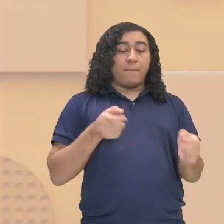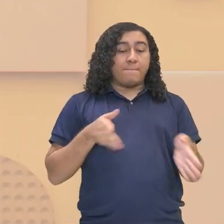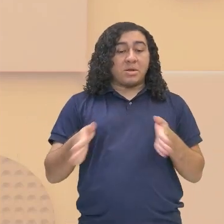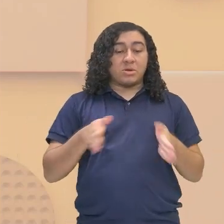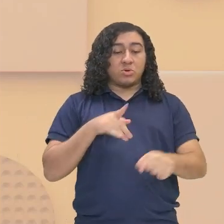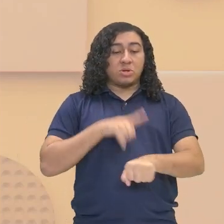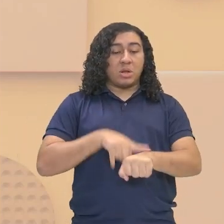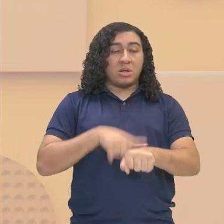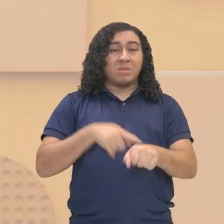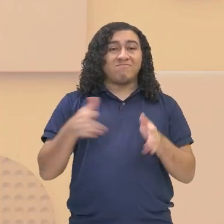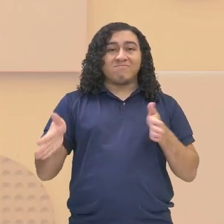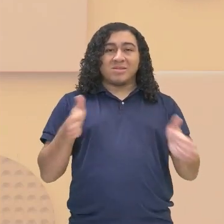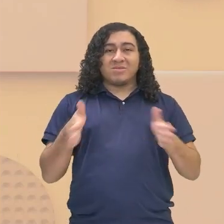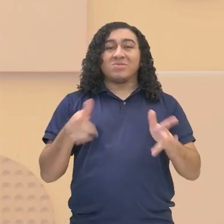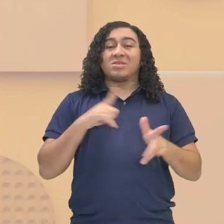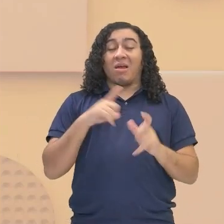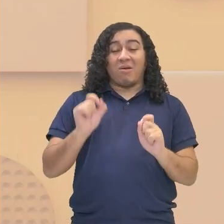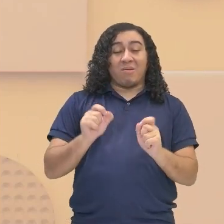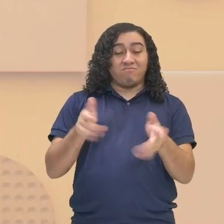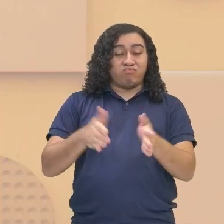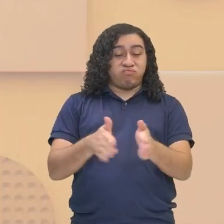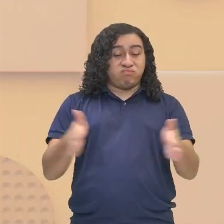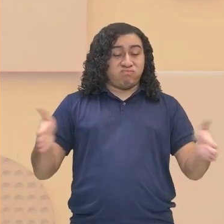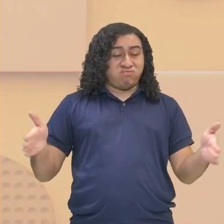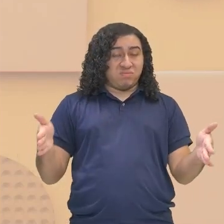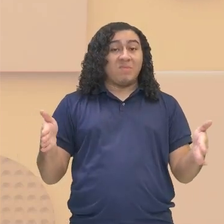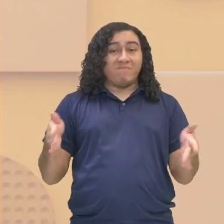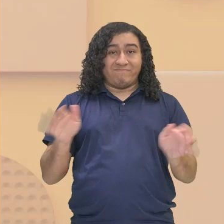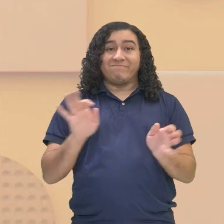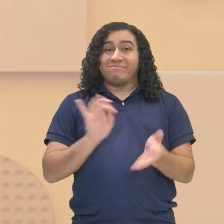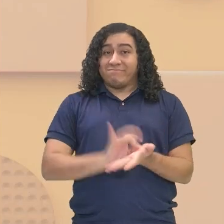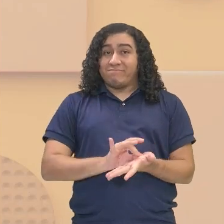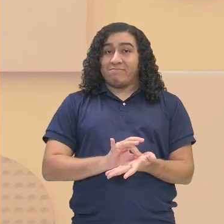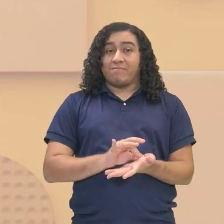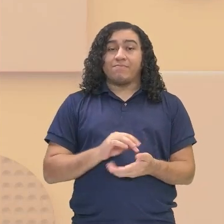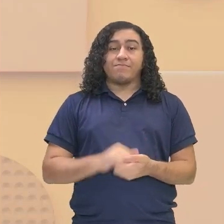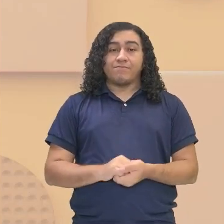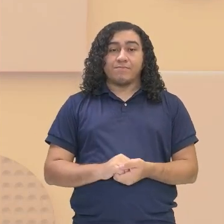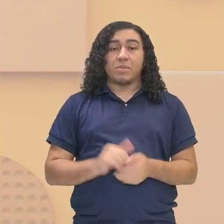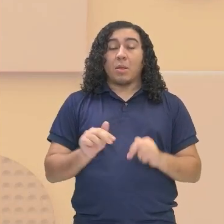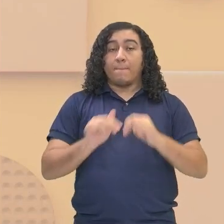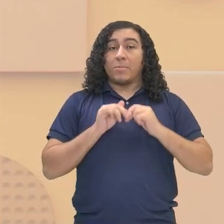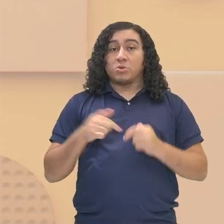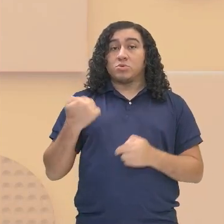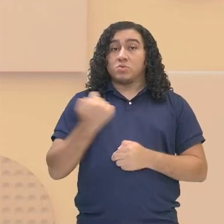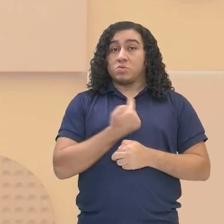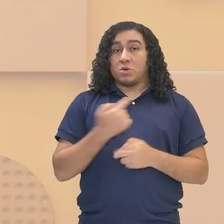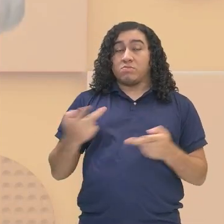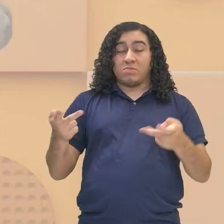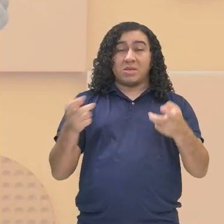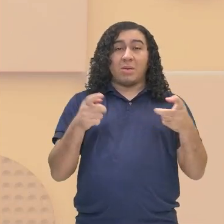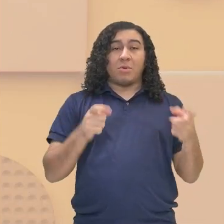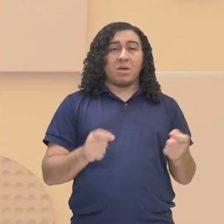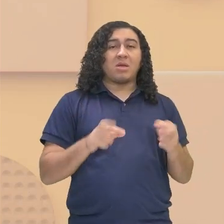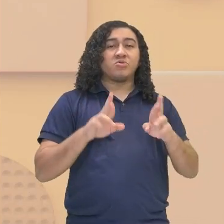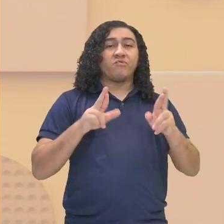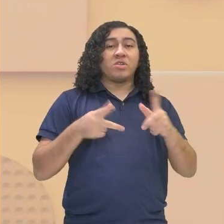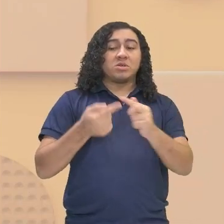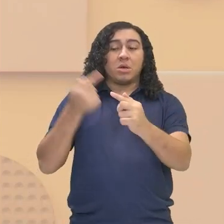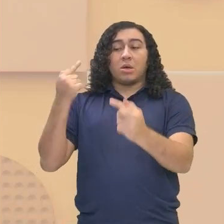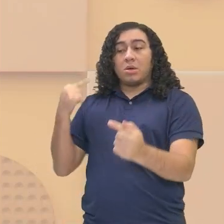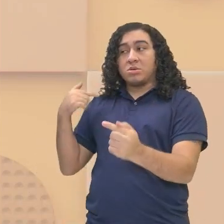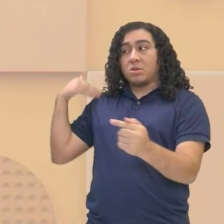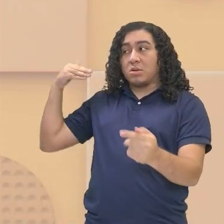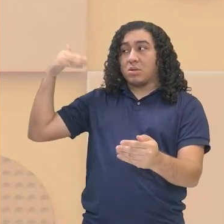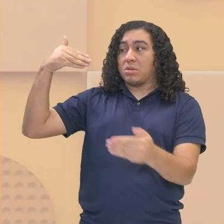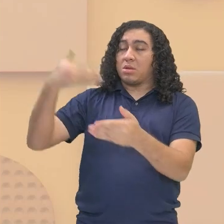então, aí imensas, então, nesse período, ok? Então, já dá aí para observar, não é mesmo, a diferença lá dos astecas para esse, então,